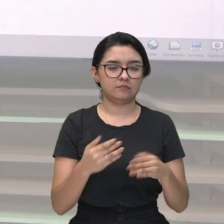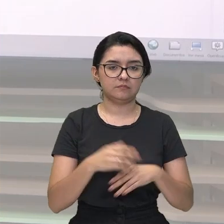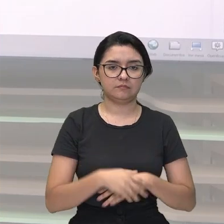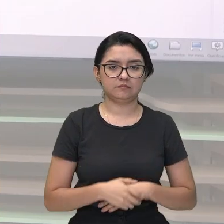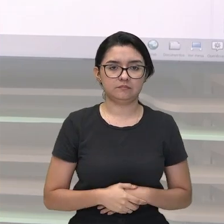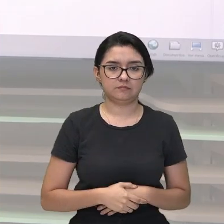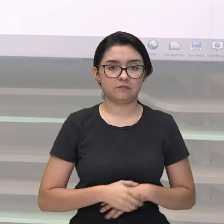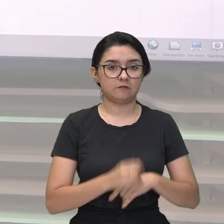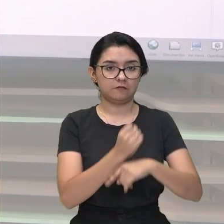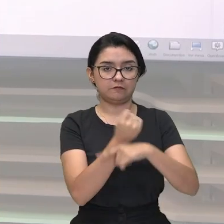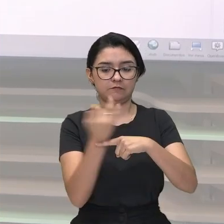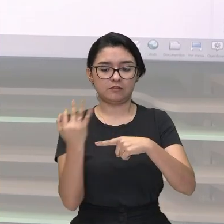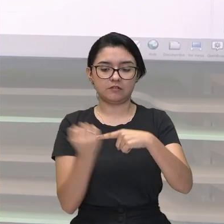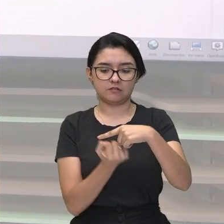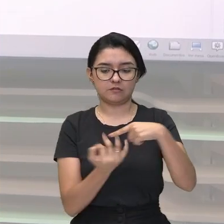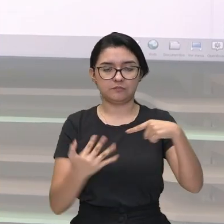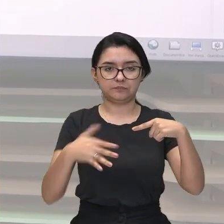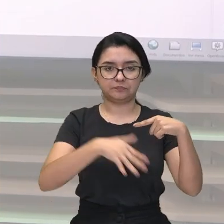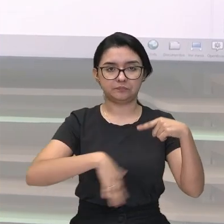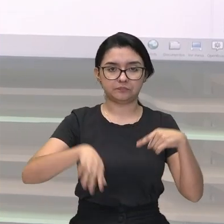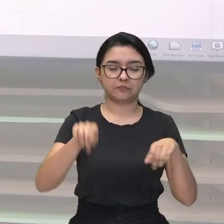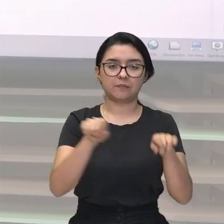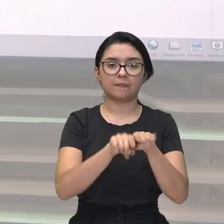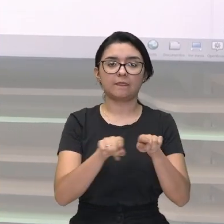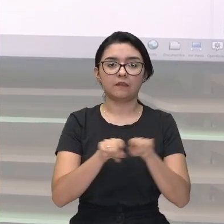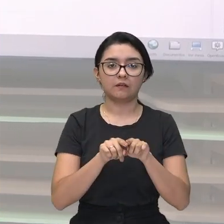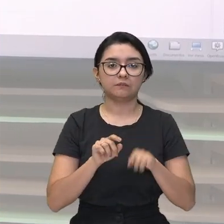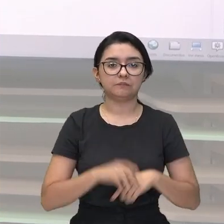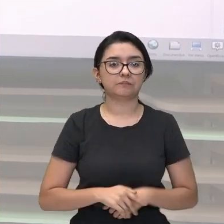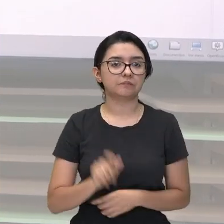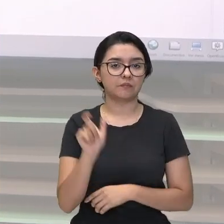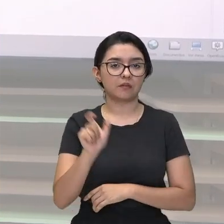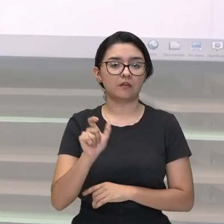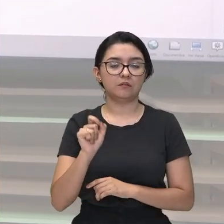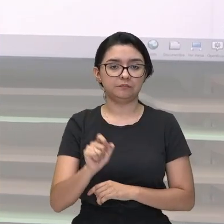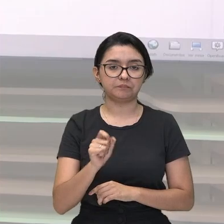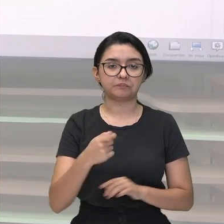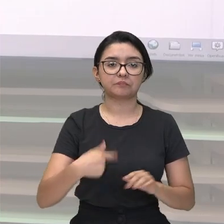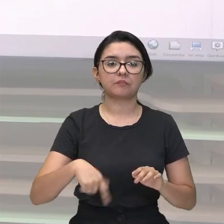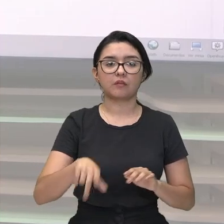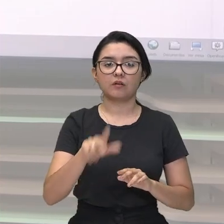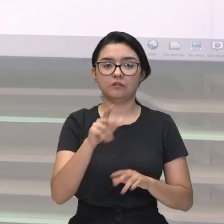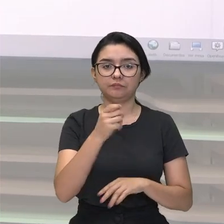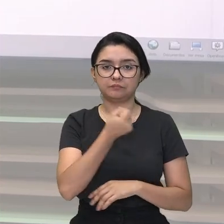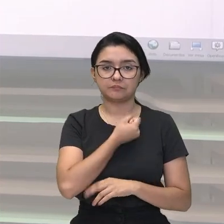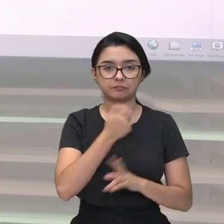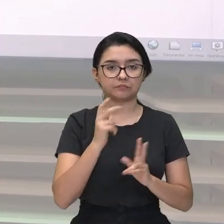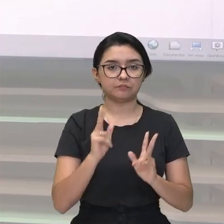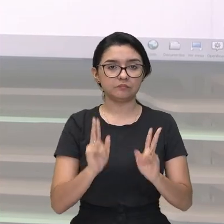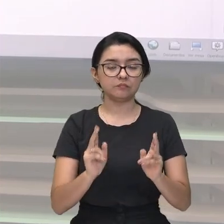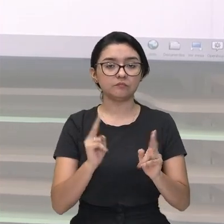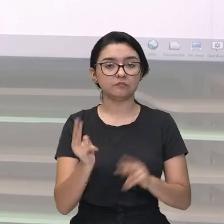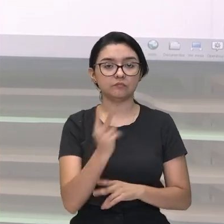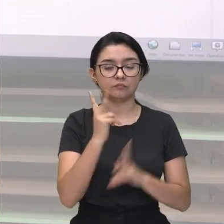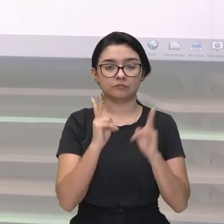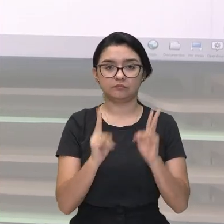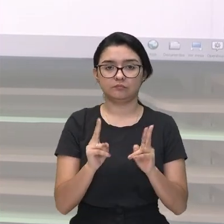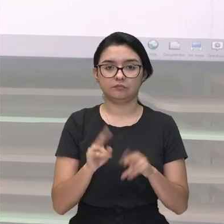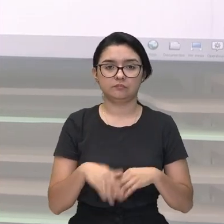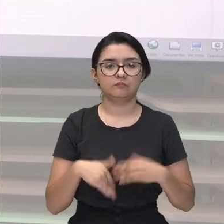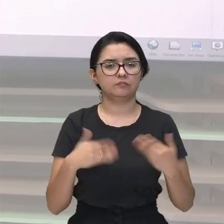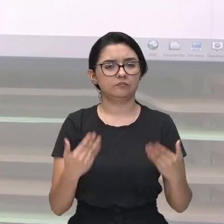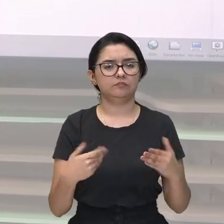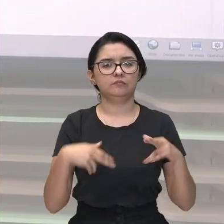Equivalentes, equivalem, ou seja, que possuem o mesmo valor. Então, vamos pegar, partindo